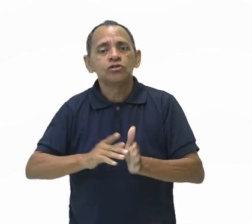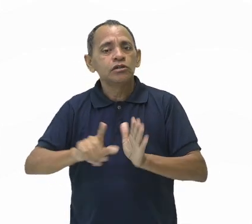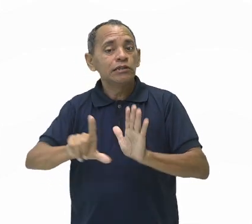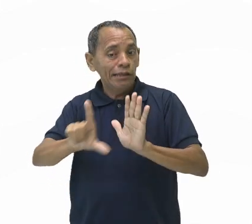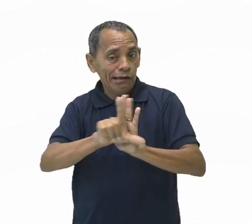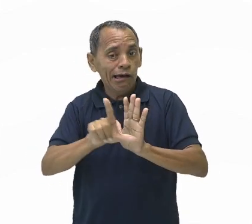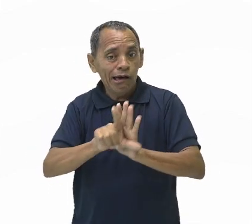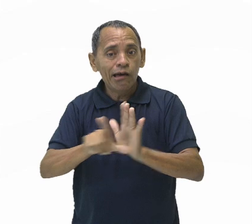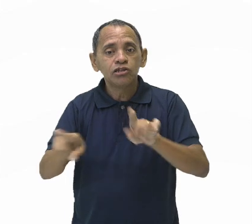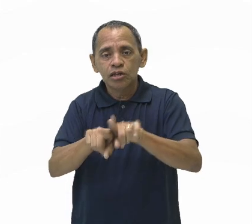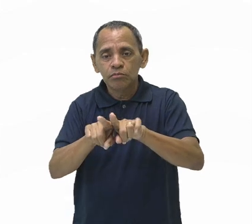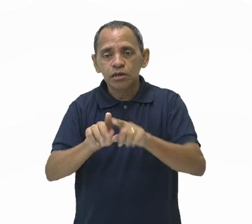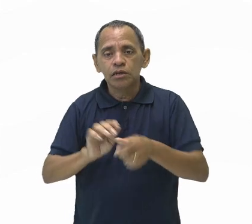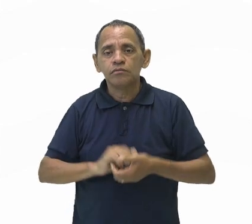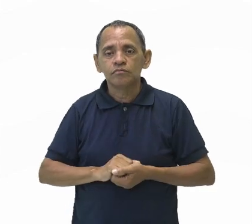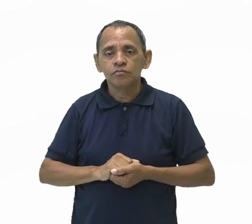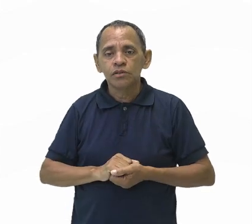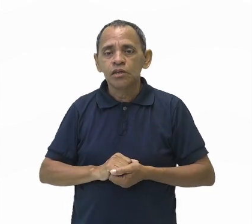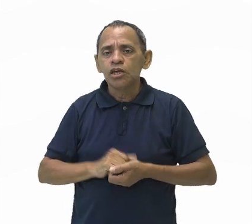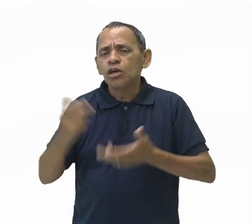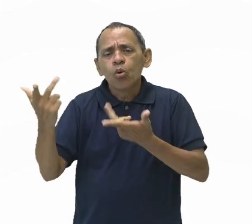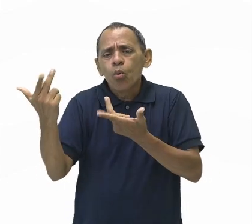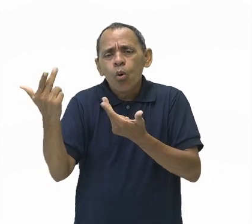ele possui dificuldades, né?